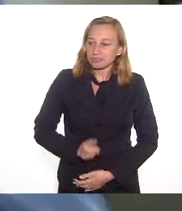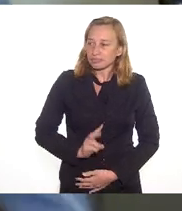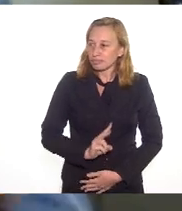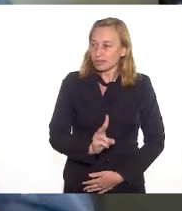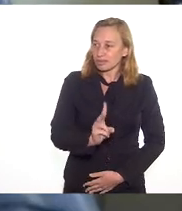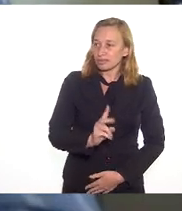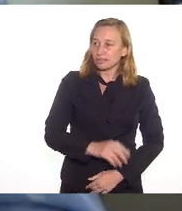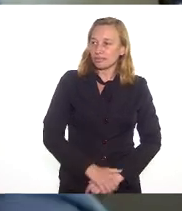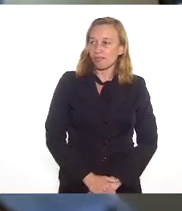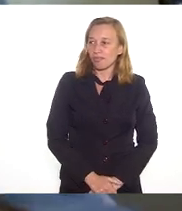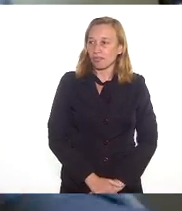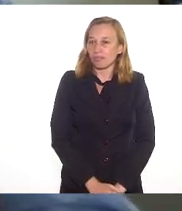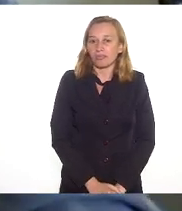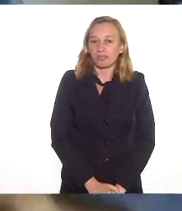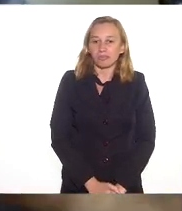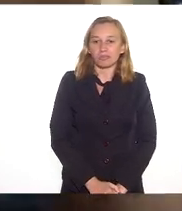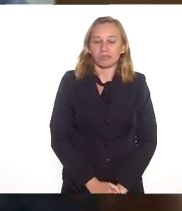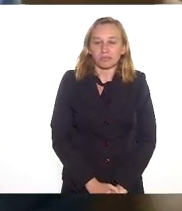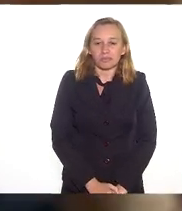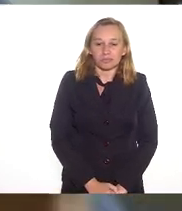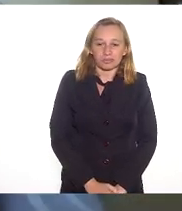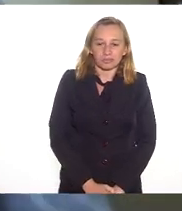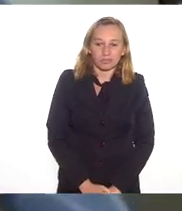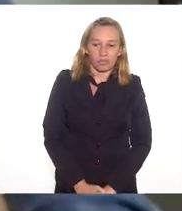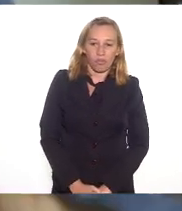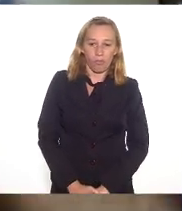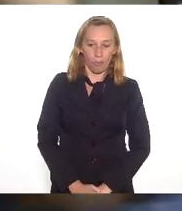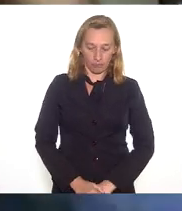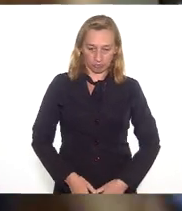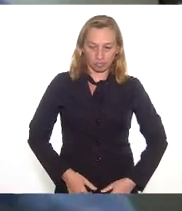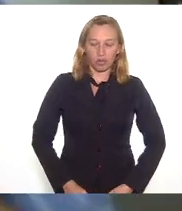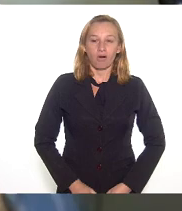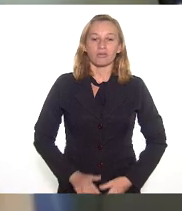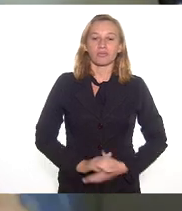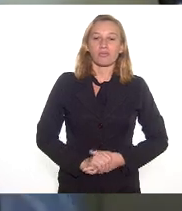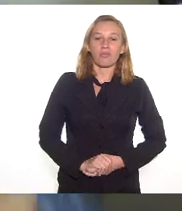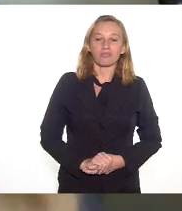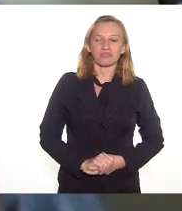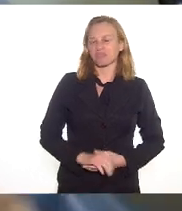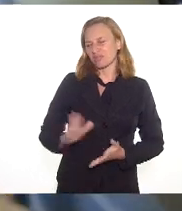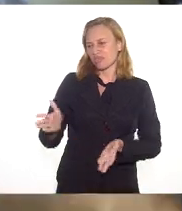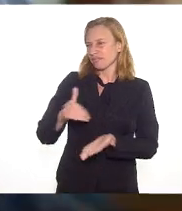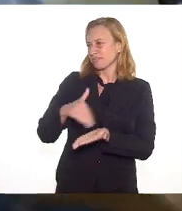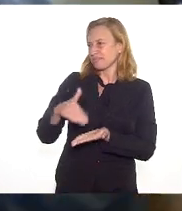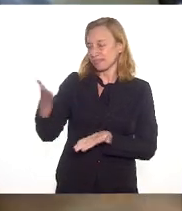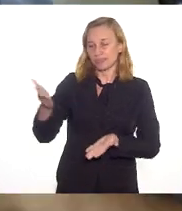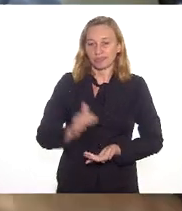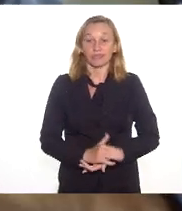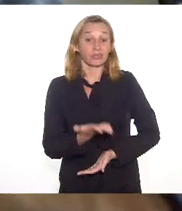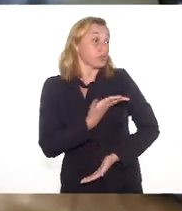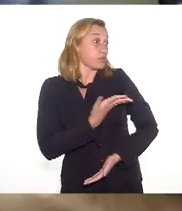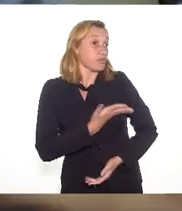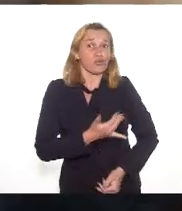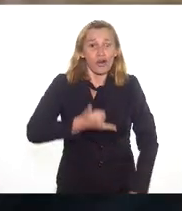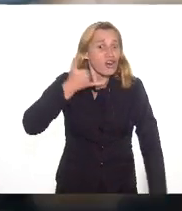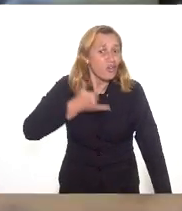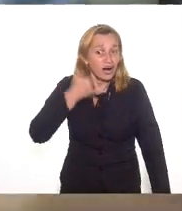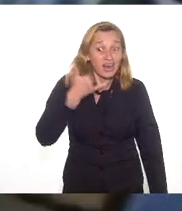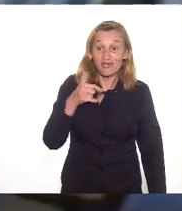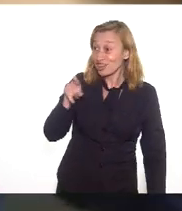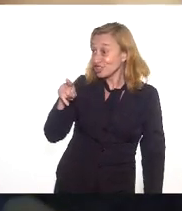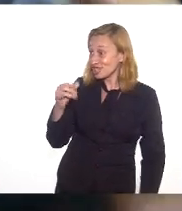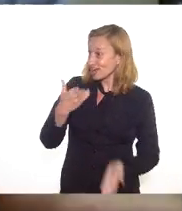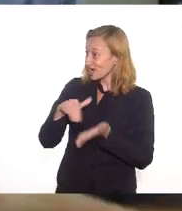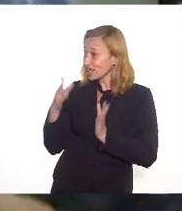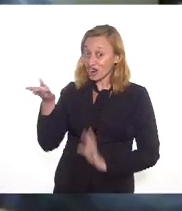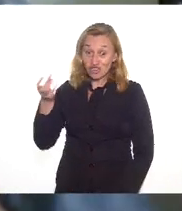Mas não critico a quem é o mesmo. Aí o cara sai no jornal que ele é secretário. Aí os amigos telefonam, ô,